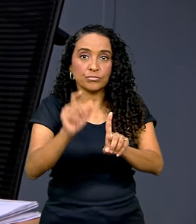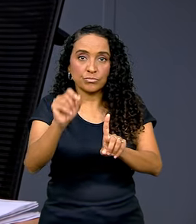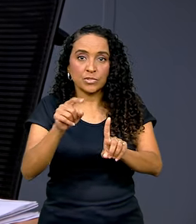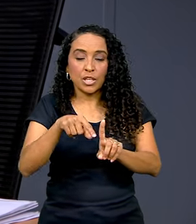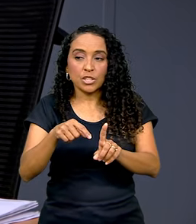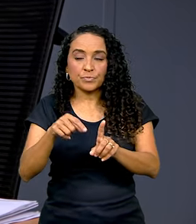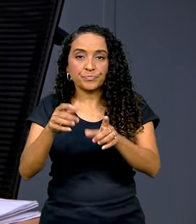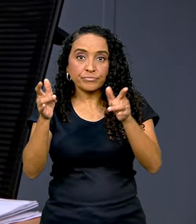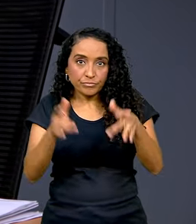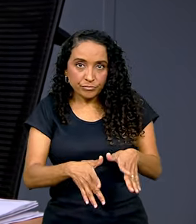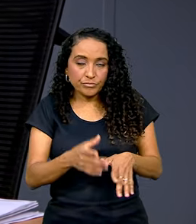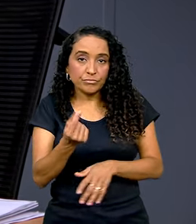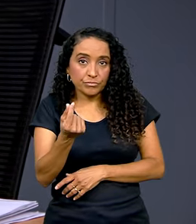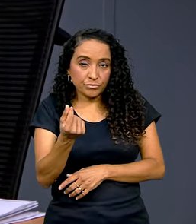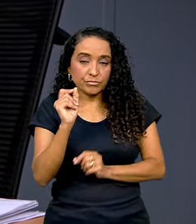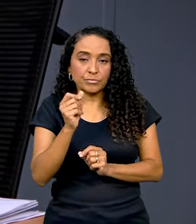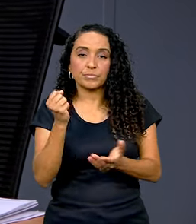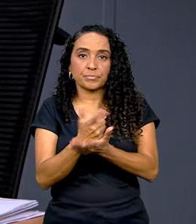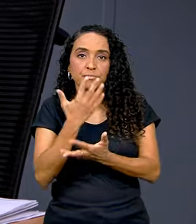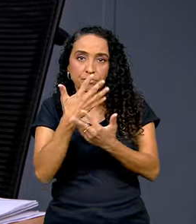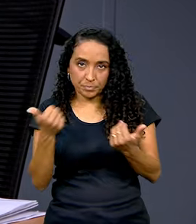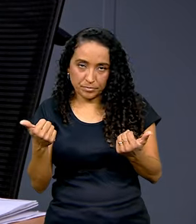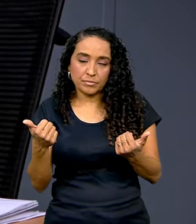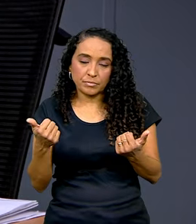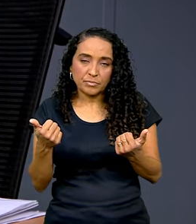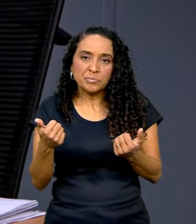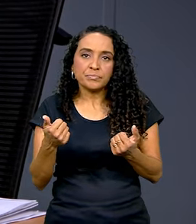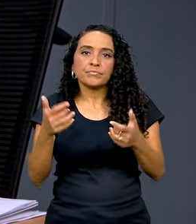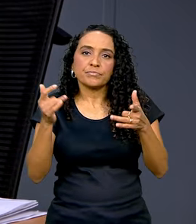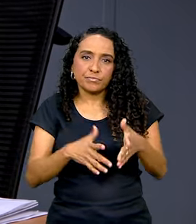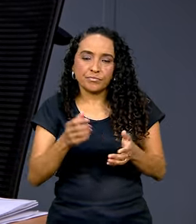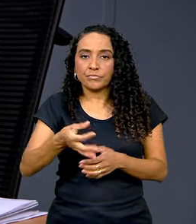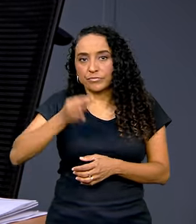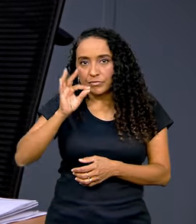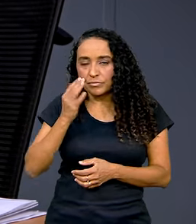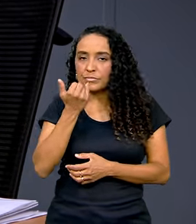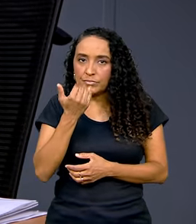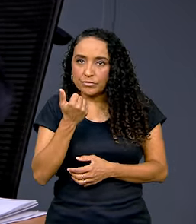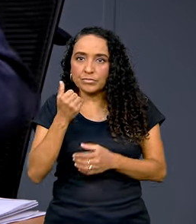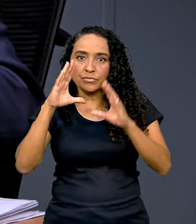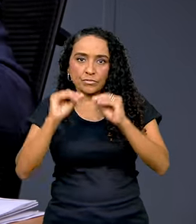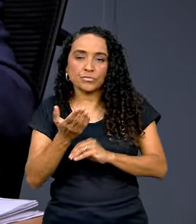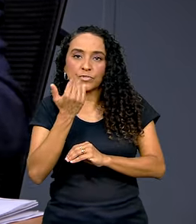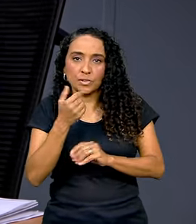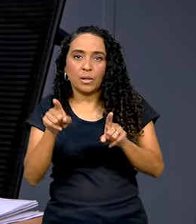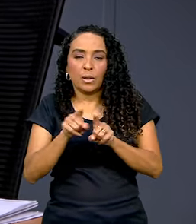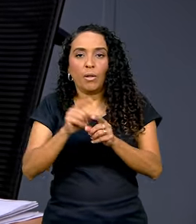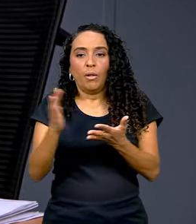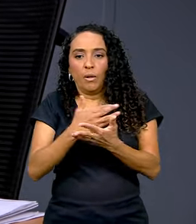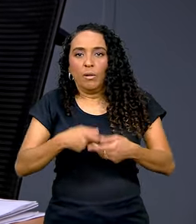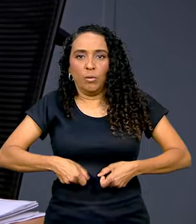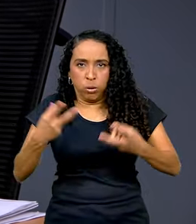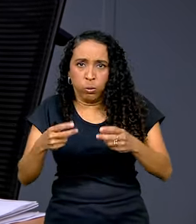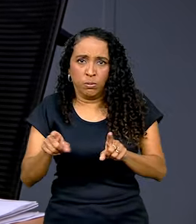objetivo que é sobrar dinheiro para alimento sobrar dinheiro para tomar café almoçar jantar